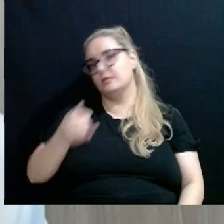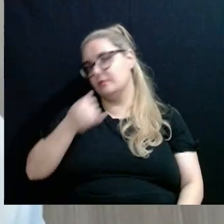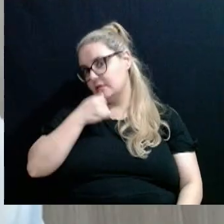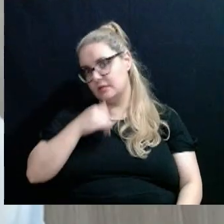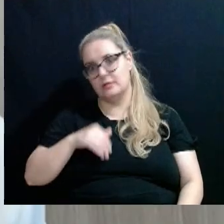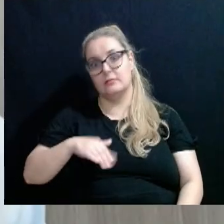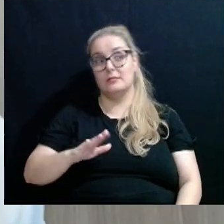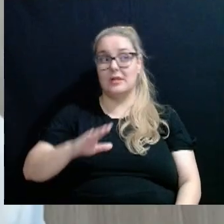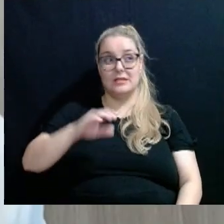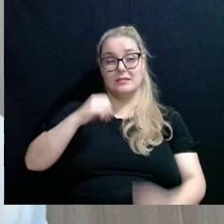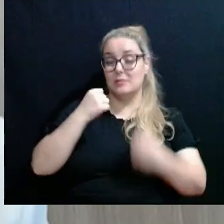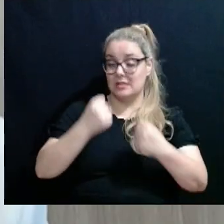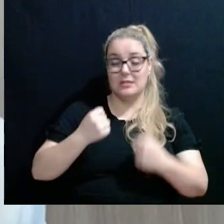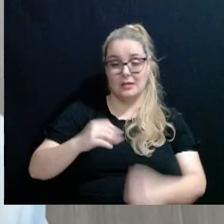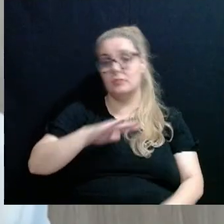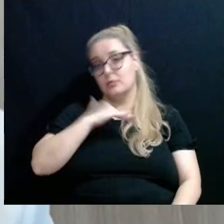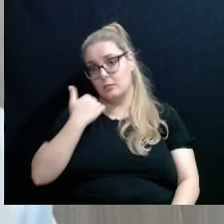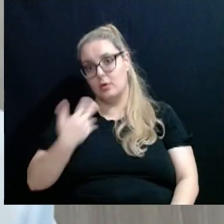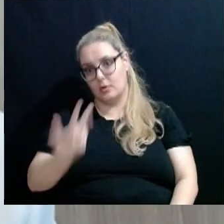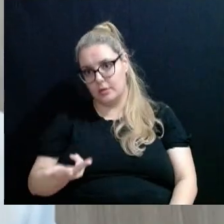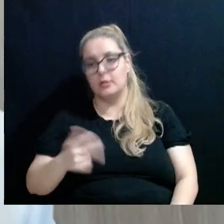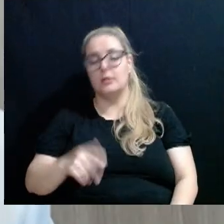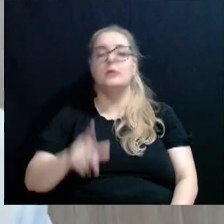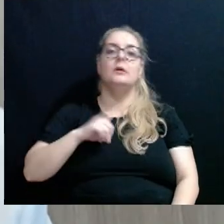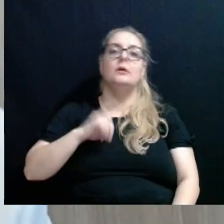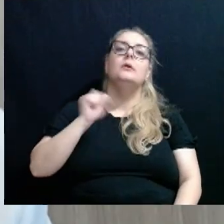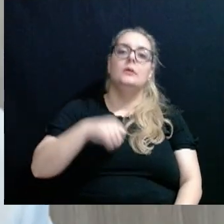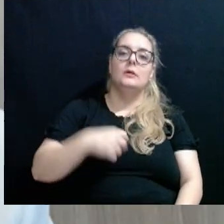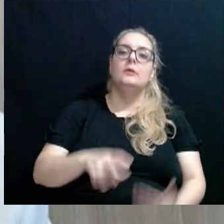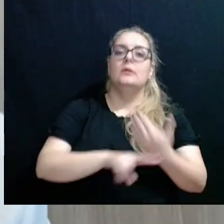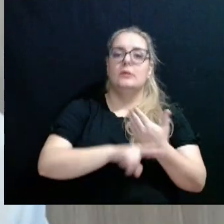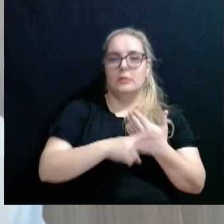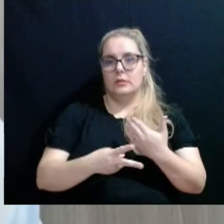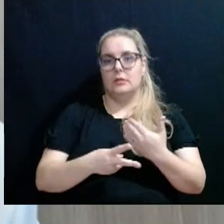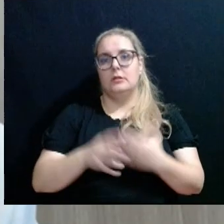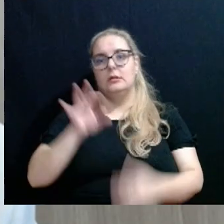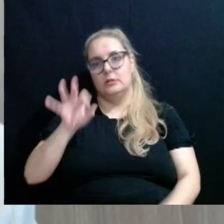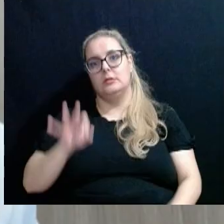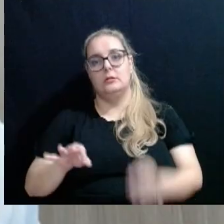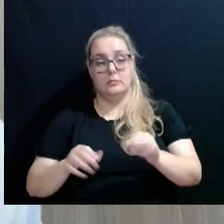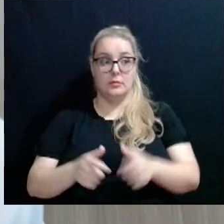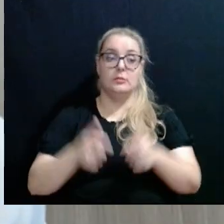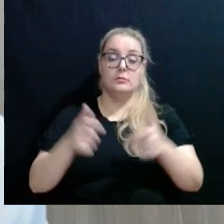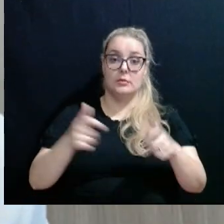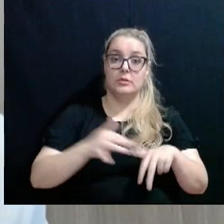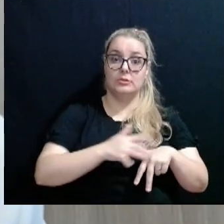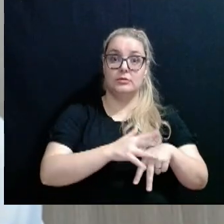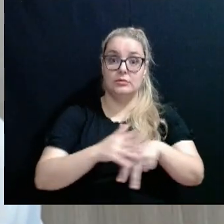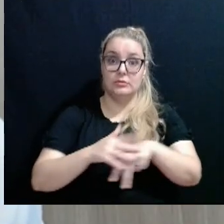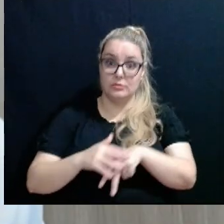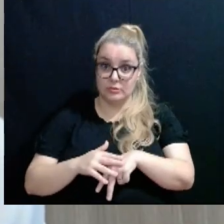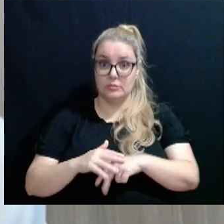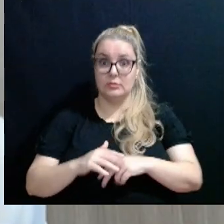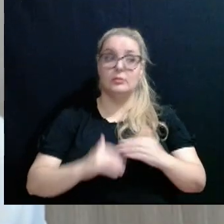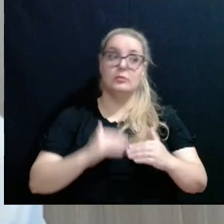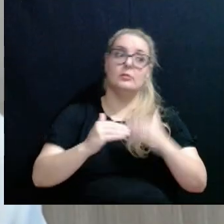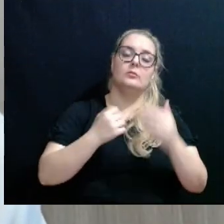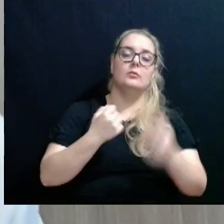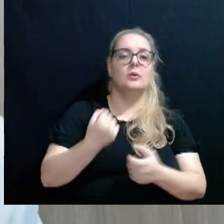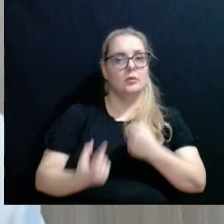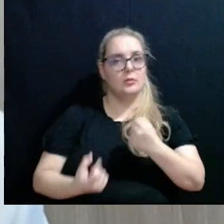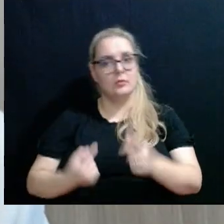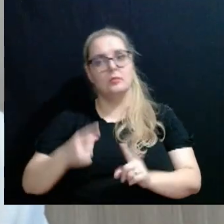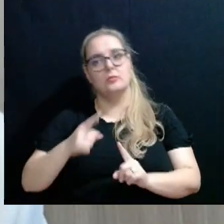casos fatais, né, mais dramáticos, a gente tem sim uma proporção grande de pacientes que